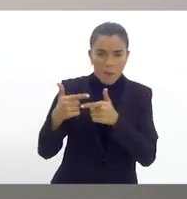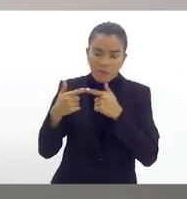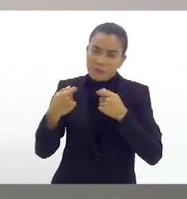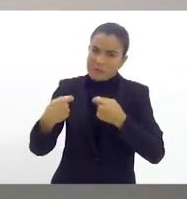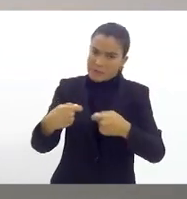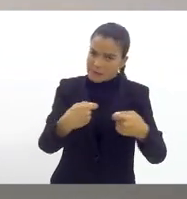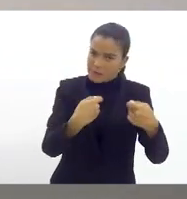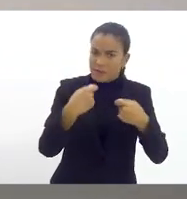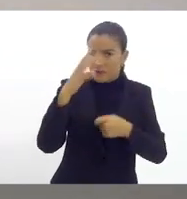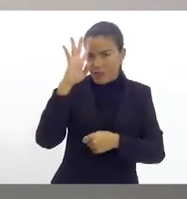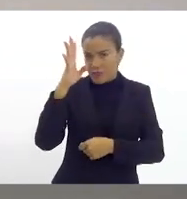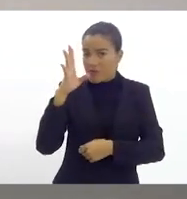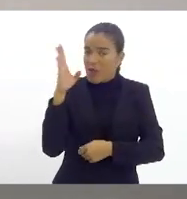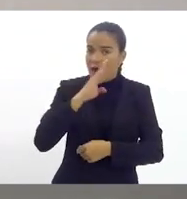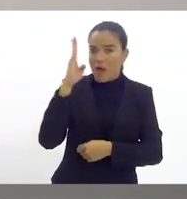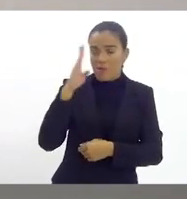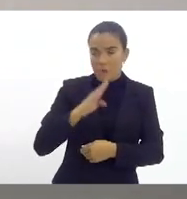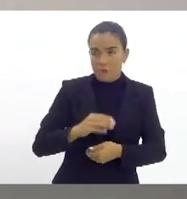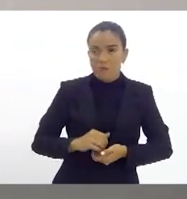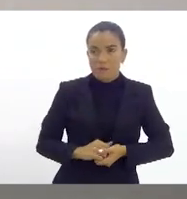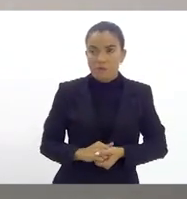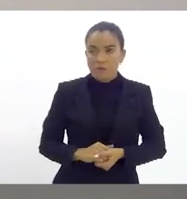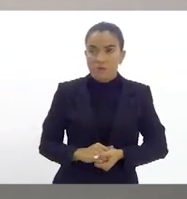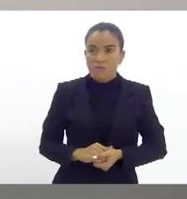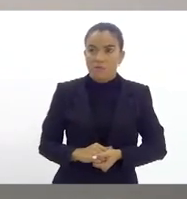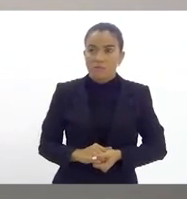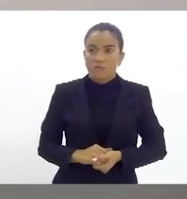ser resolvido quanto antes